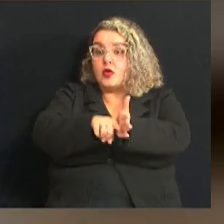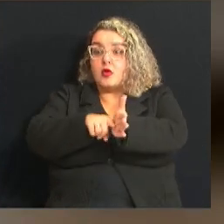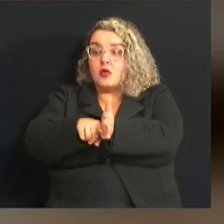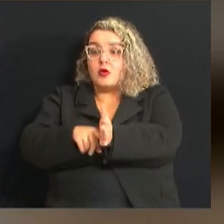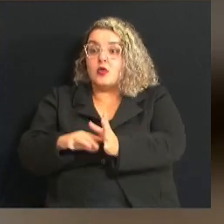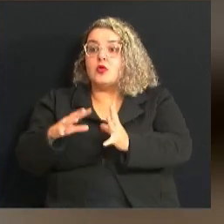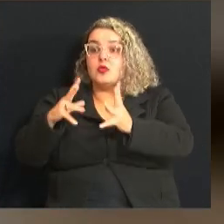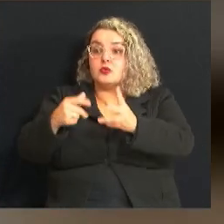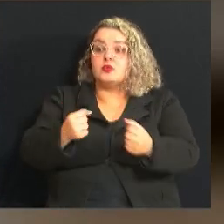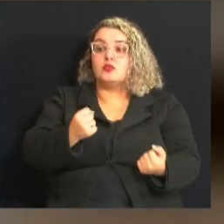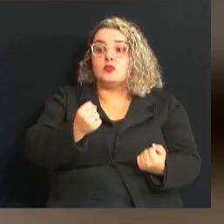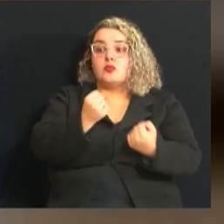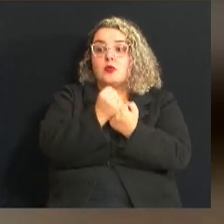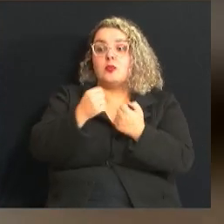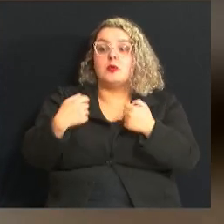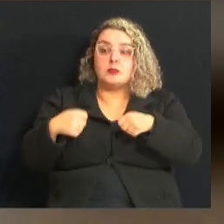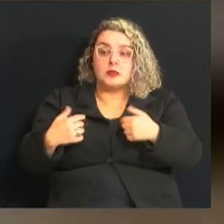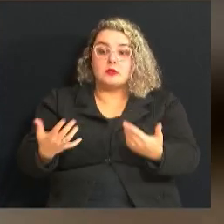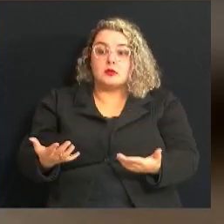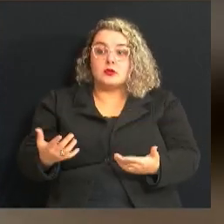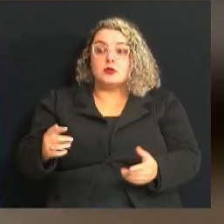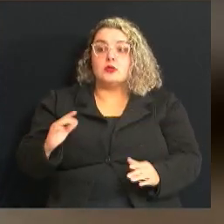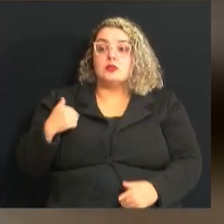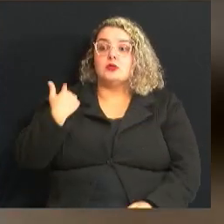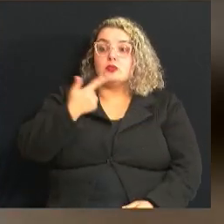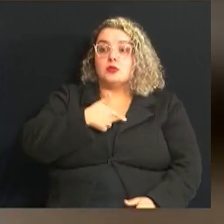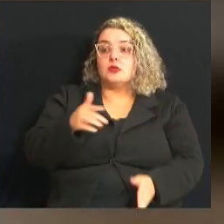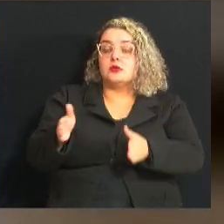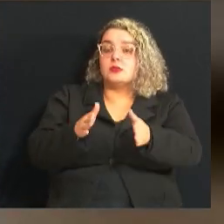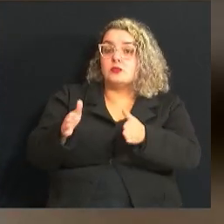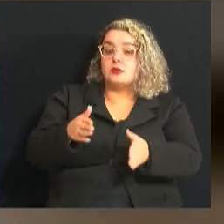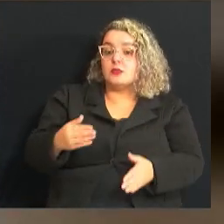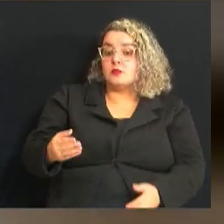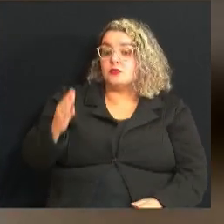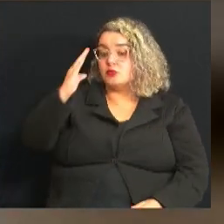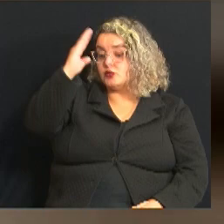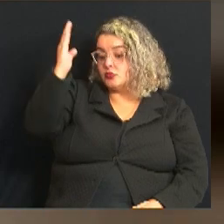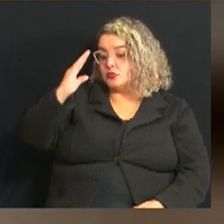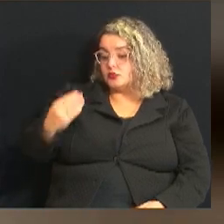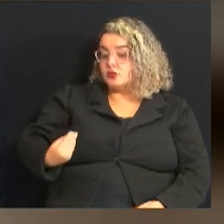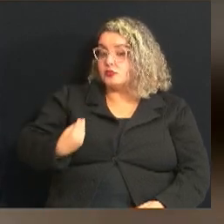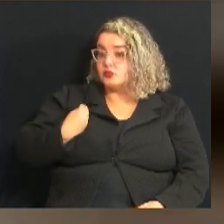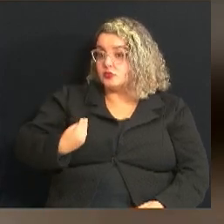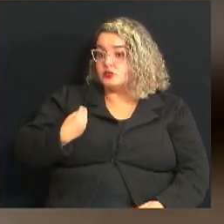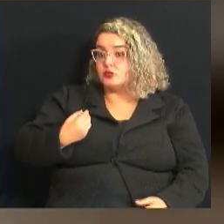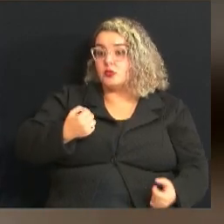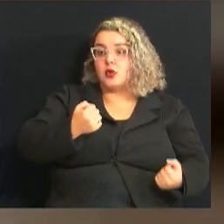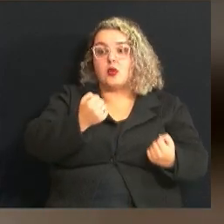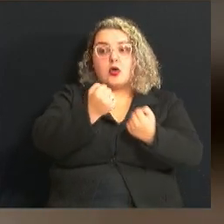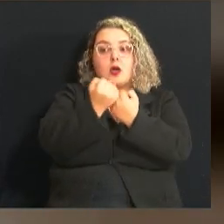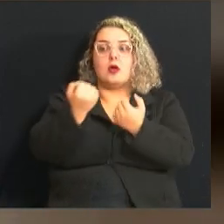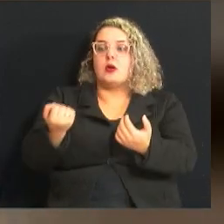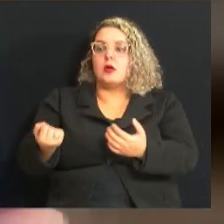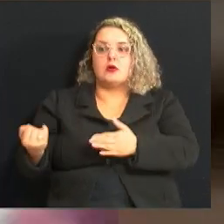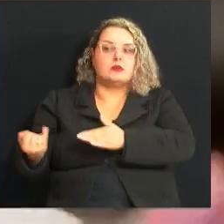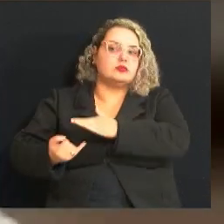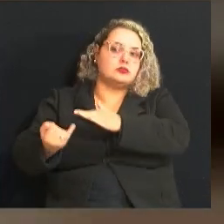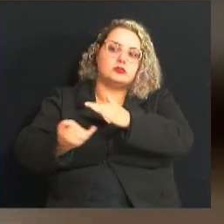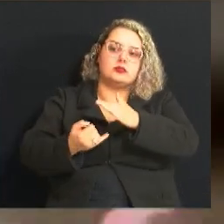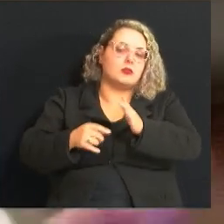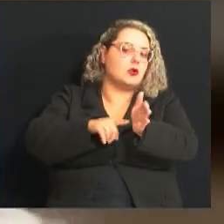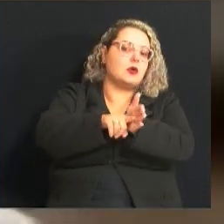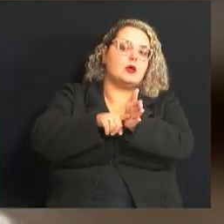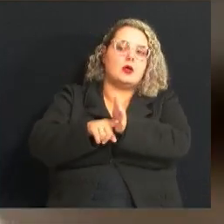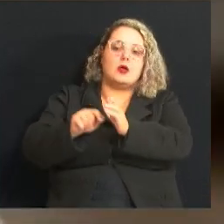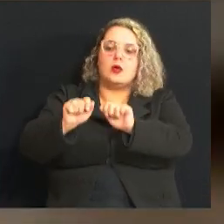apoio necessário. Então, nós estamos vivendo uma quadra no Brasil em que o apoio, seja institutos de pesquisa, o Instituto Agronômico